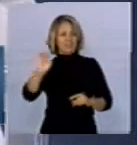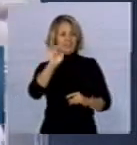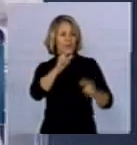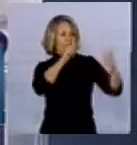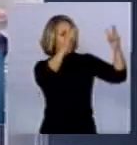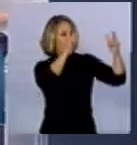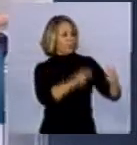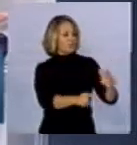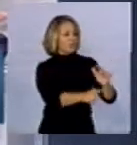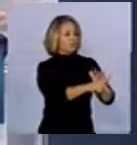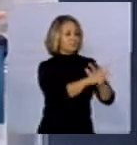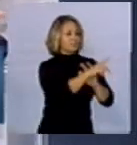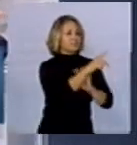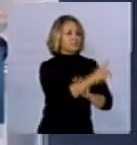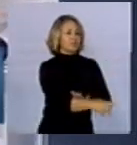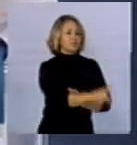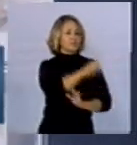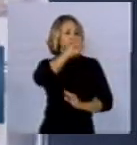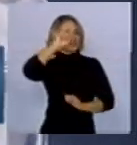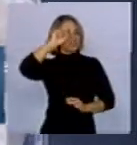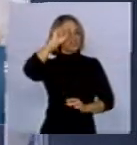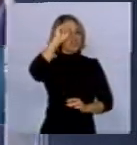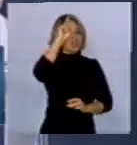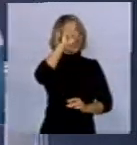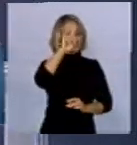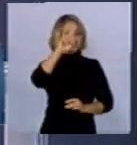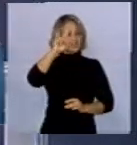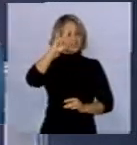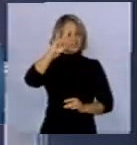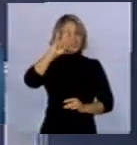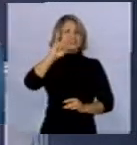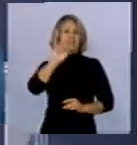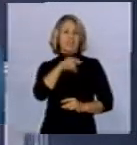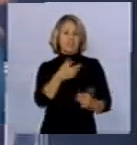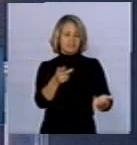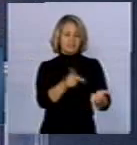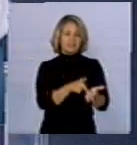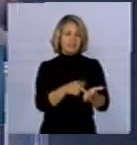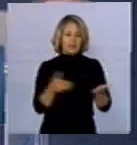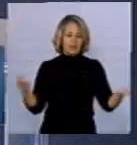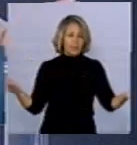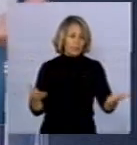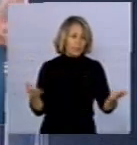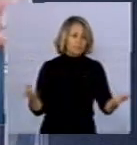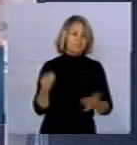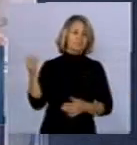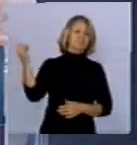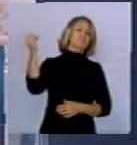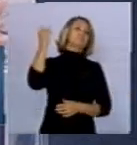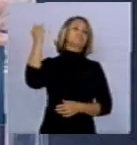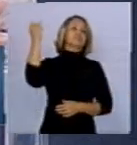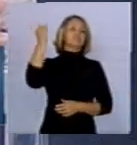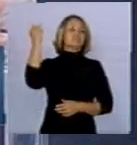o espaço ideológico espaço ideológico é hoje fundamental